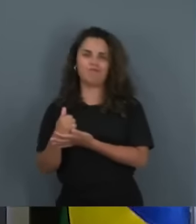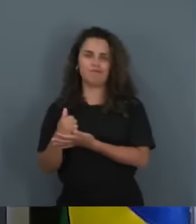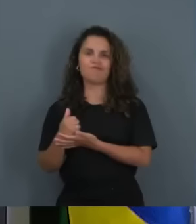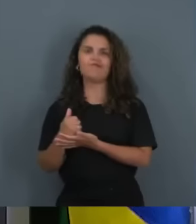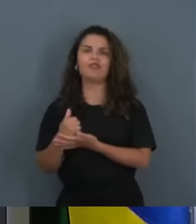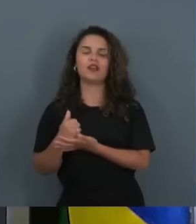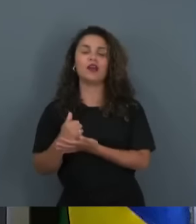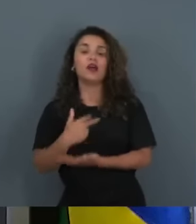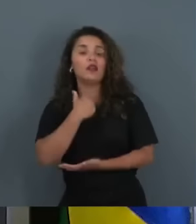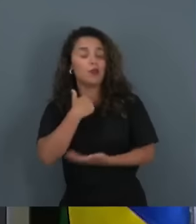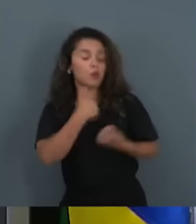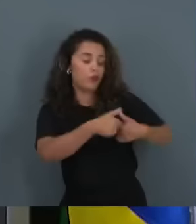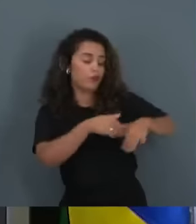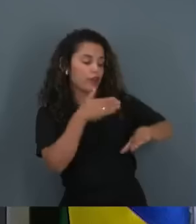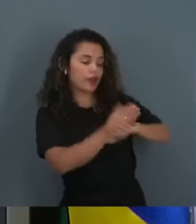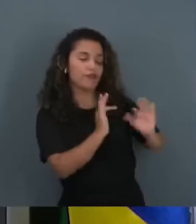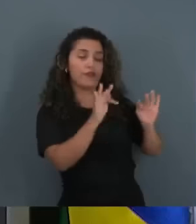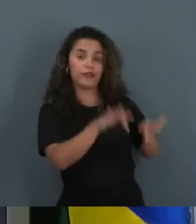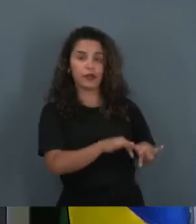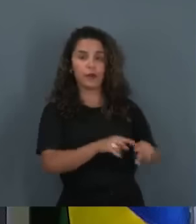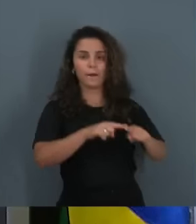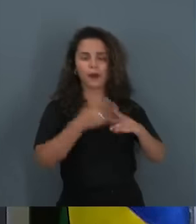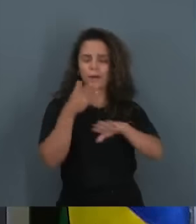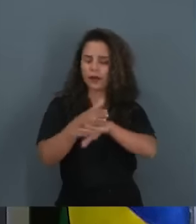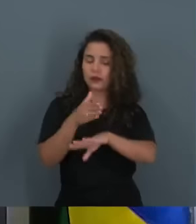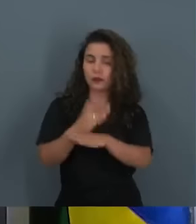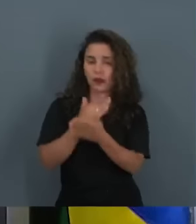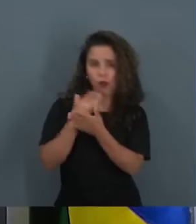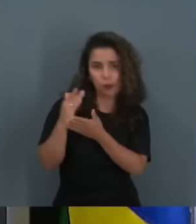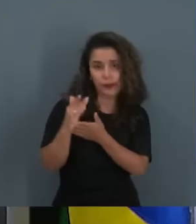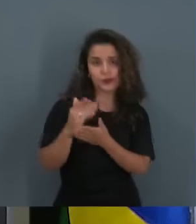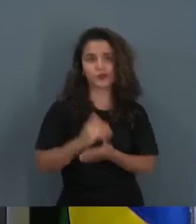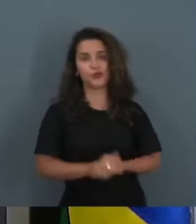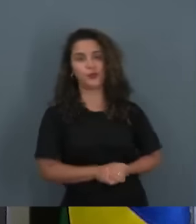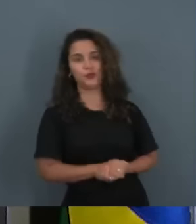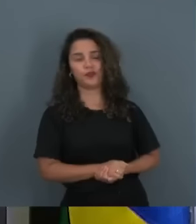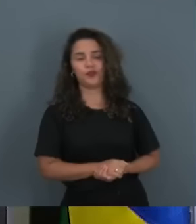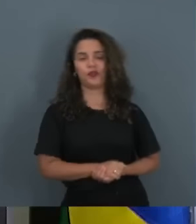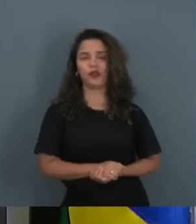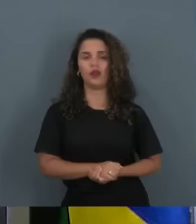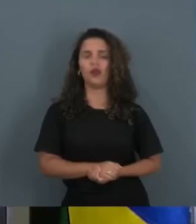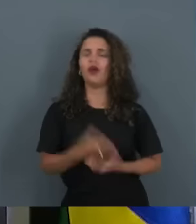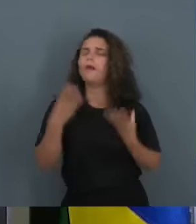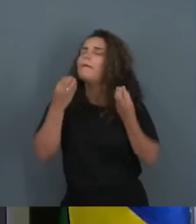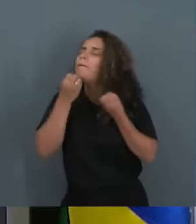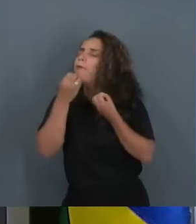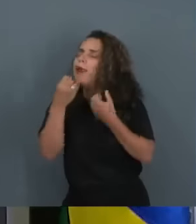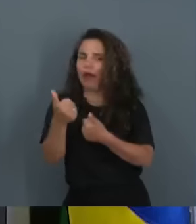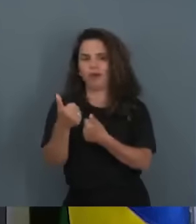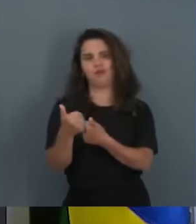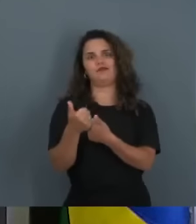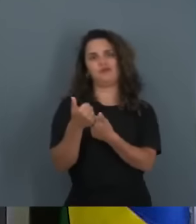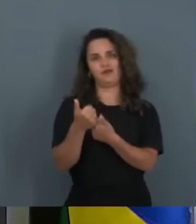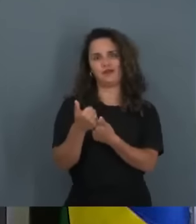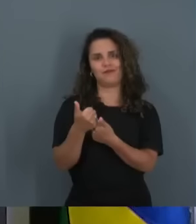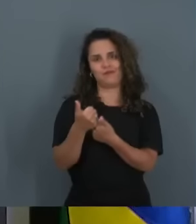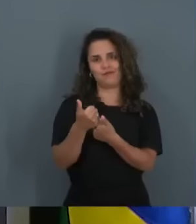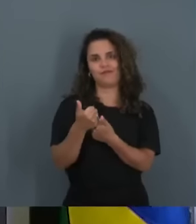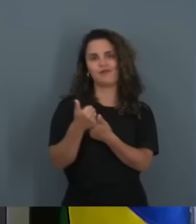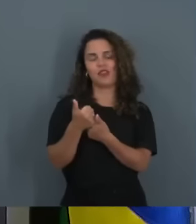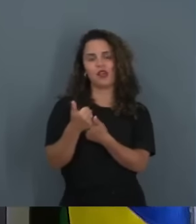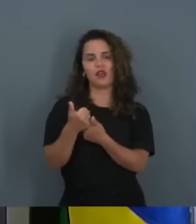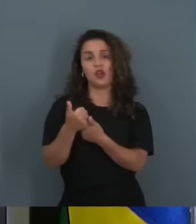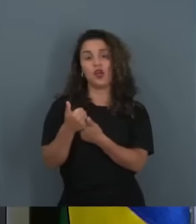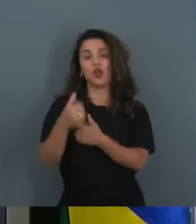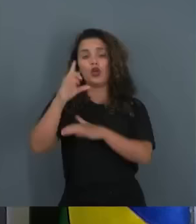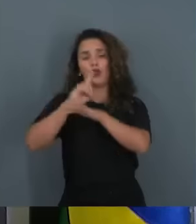Não pude ficar, mas participei só do início. Fui muito bem acolhido, tanto pelo